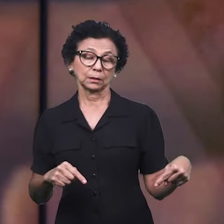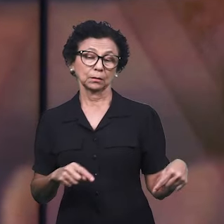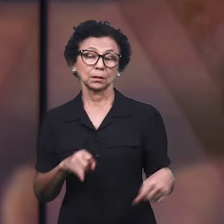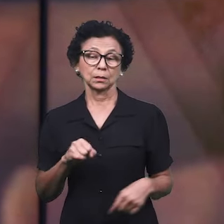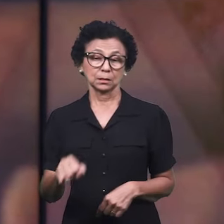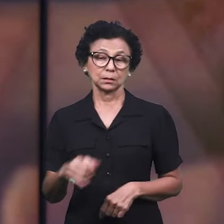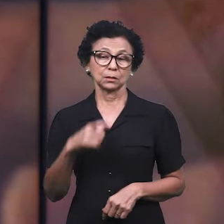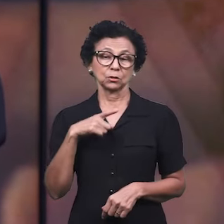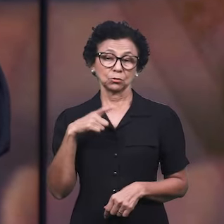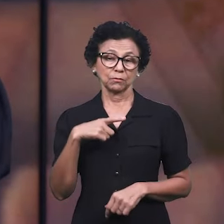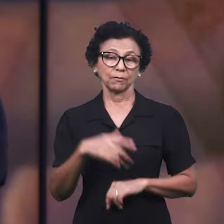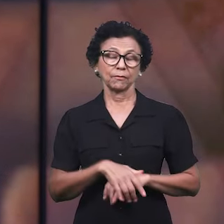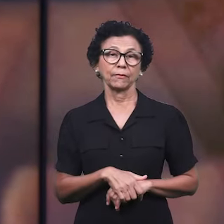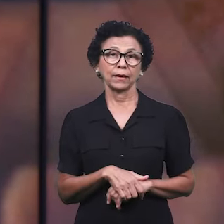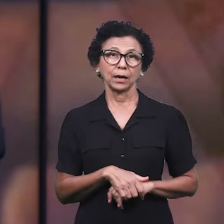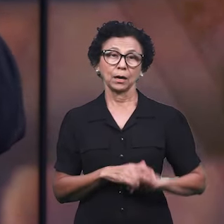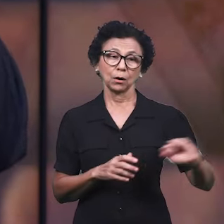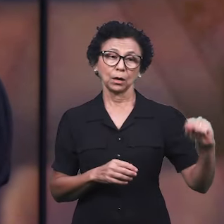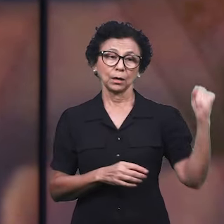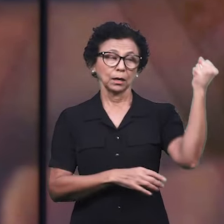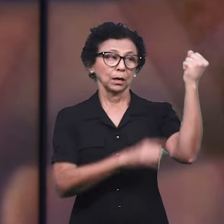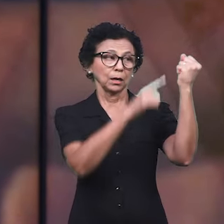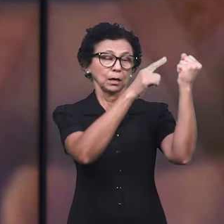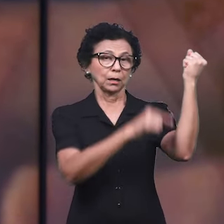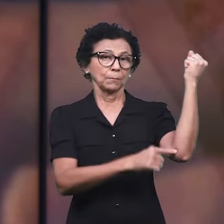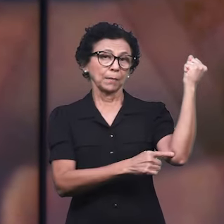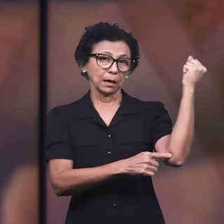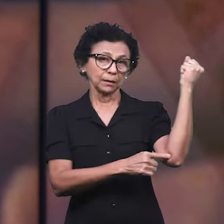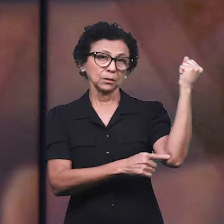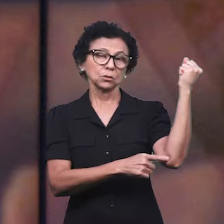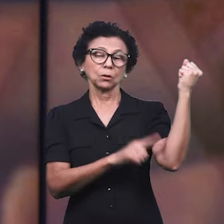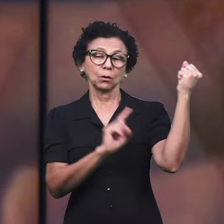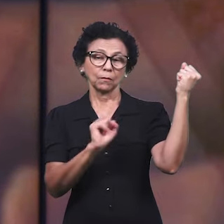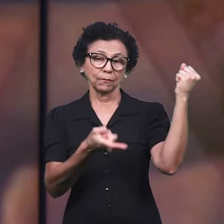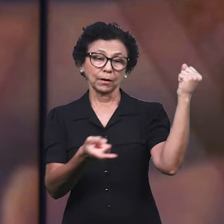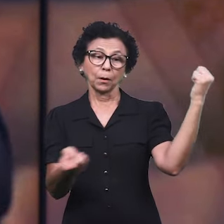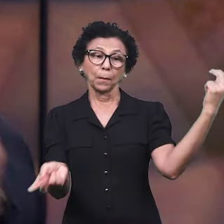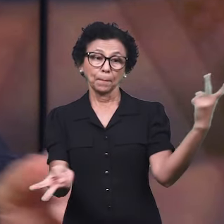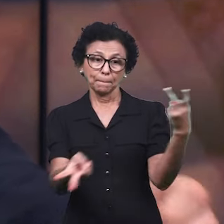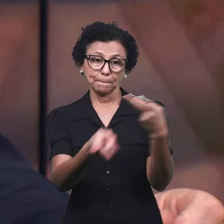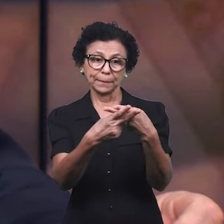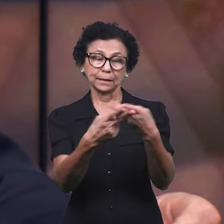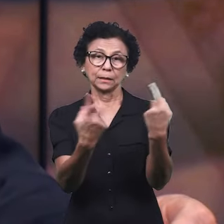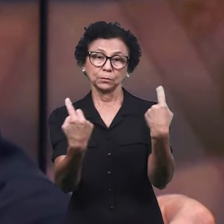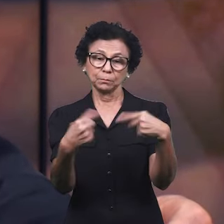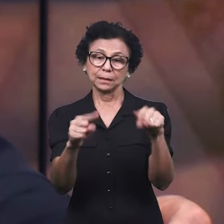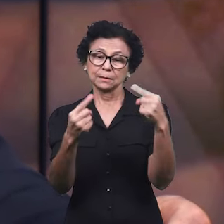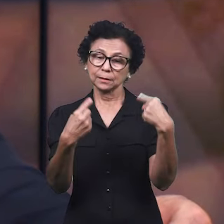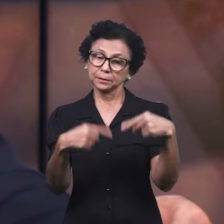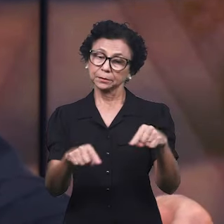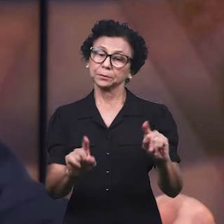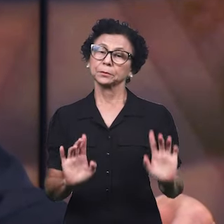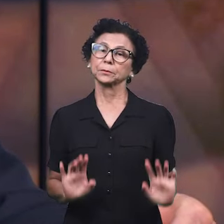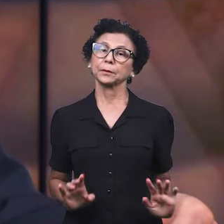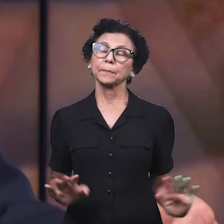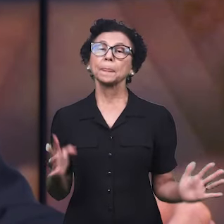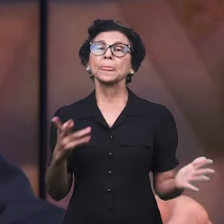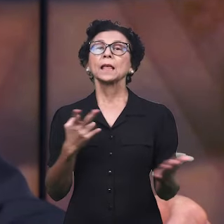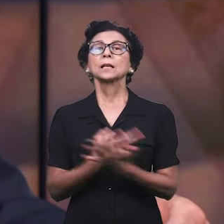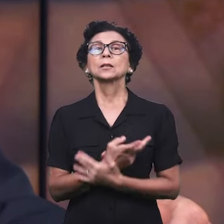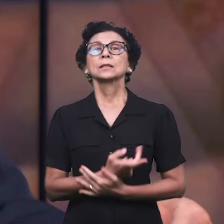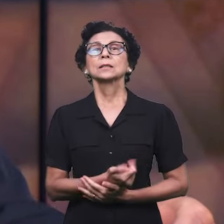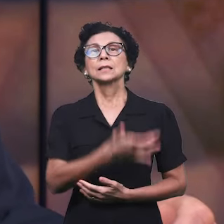tiver imagem vai ser preso, vai ser perseguido. E aí o que aconteceu? os que